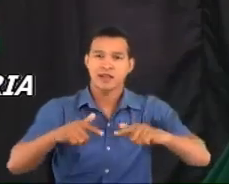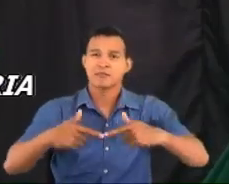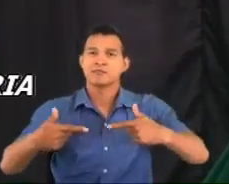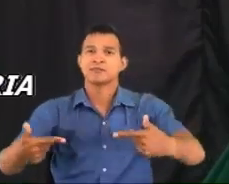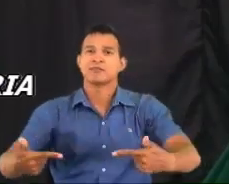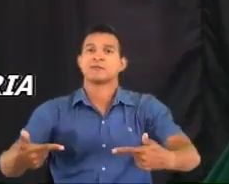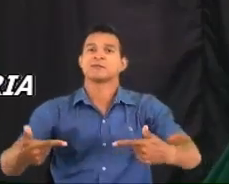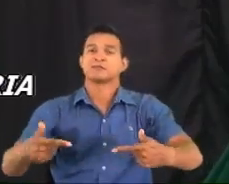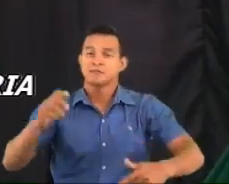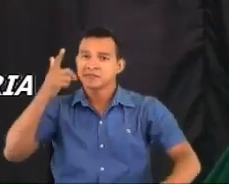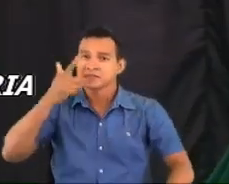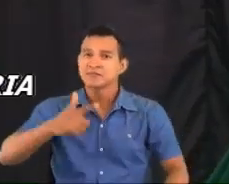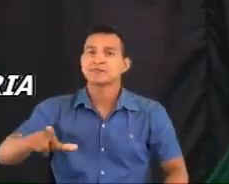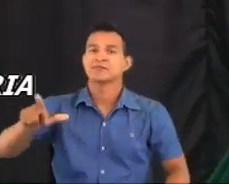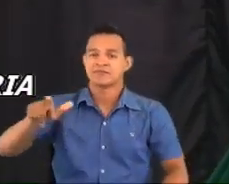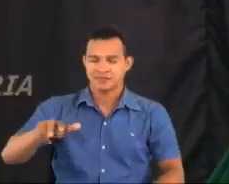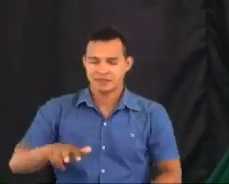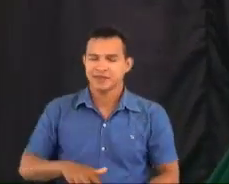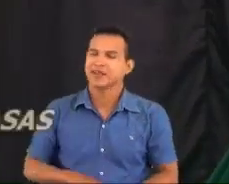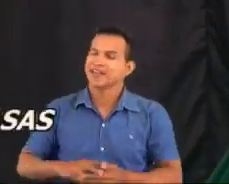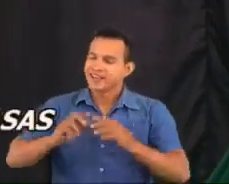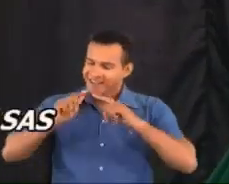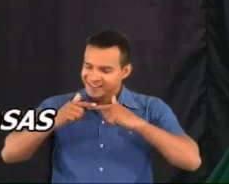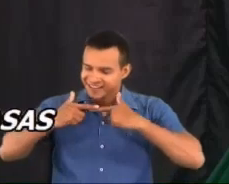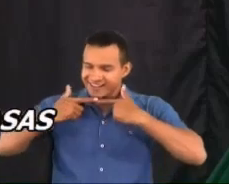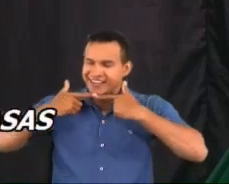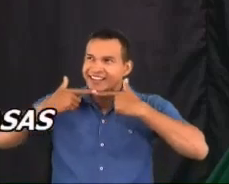de novo sorriu pra